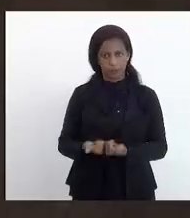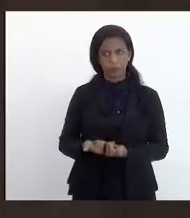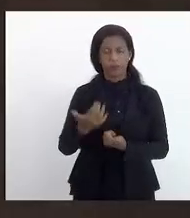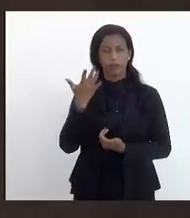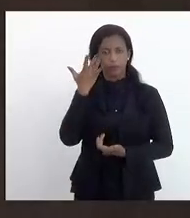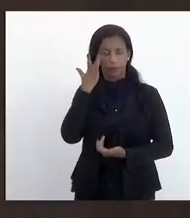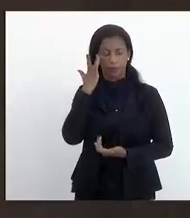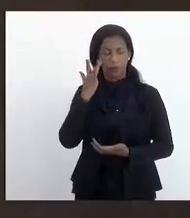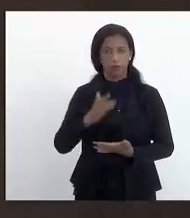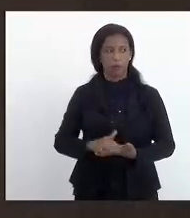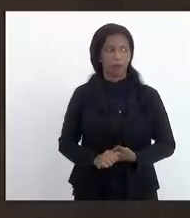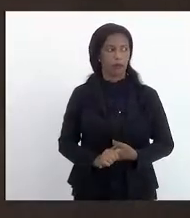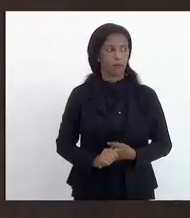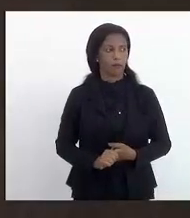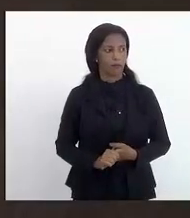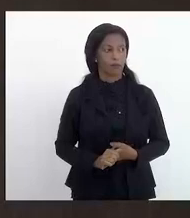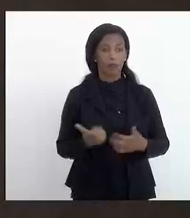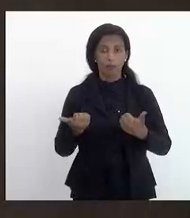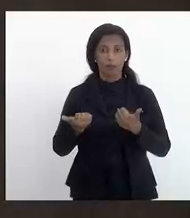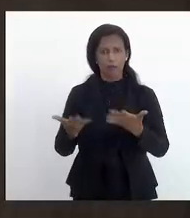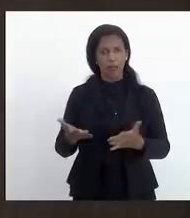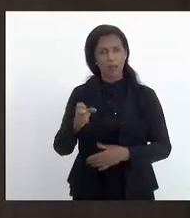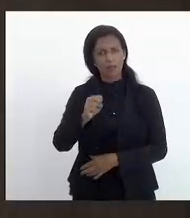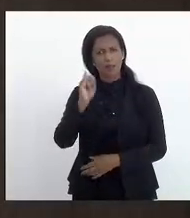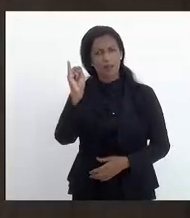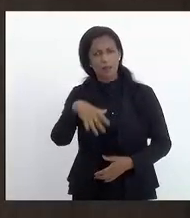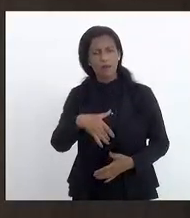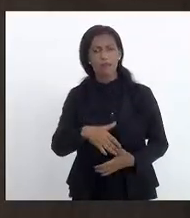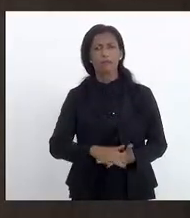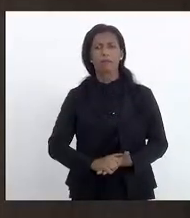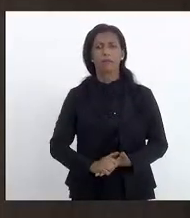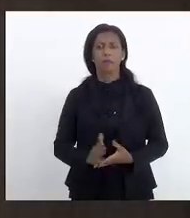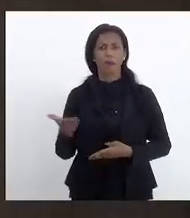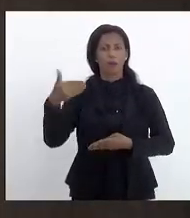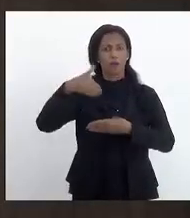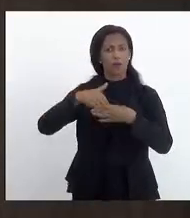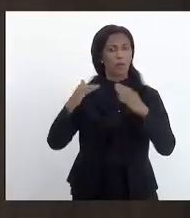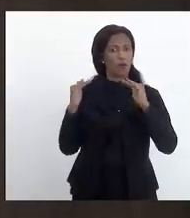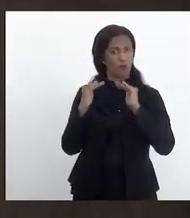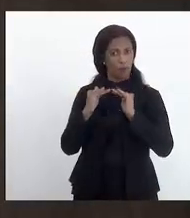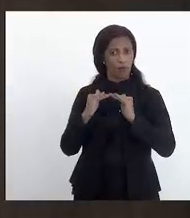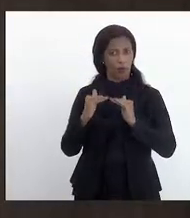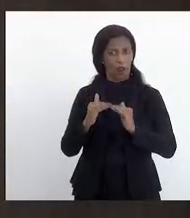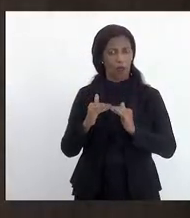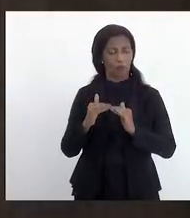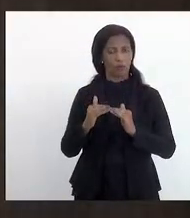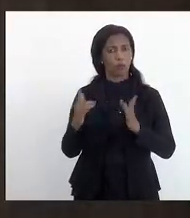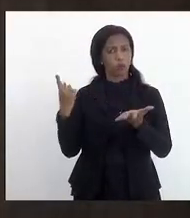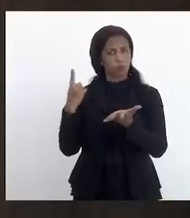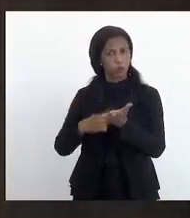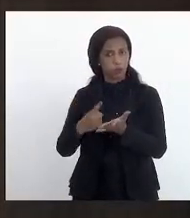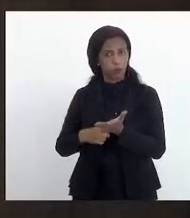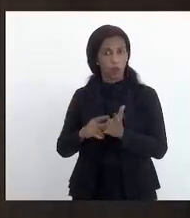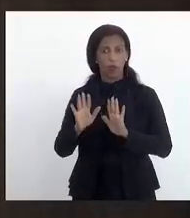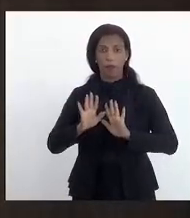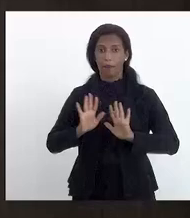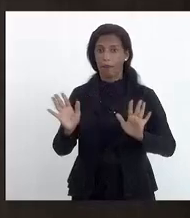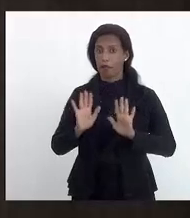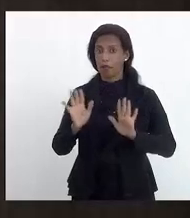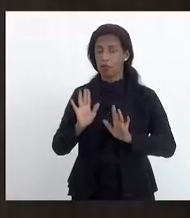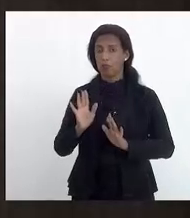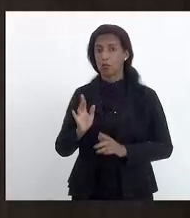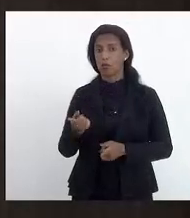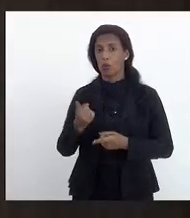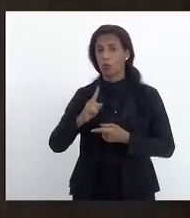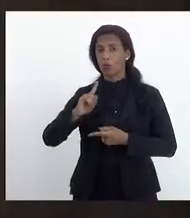acha que dá, sim, para a gente votar favorável no acordo, mas isso não nos